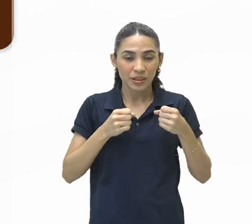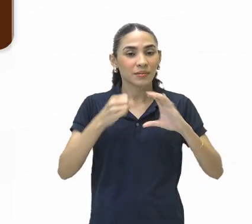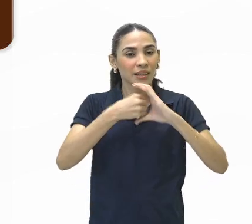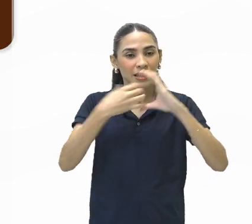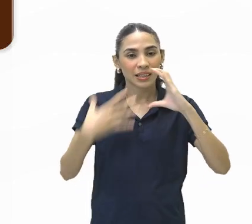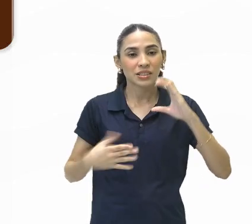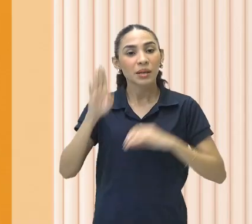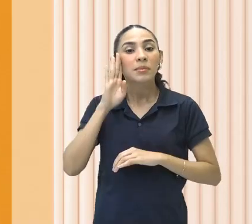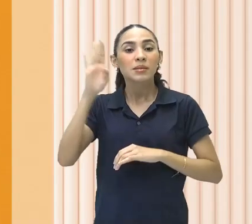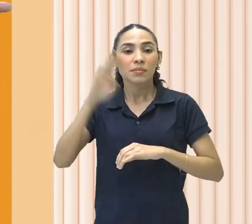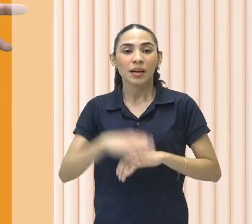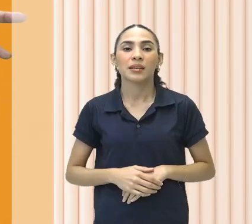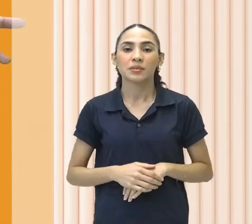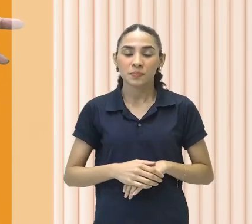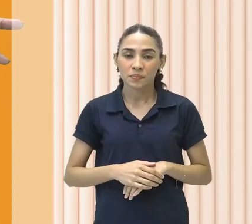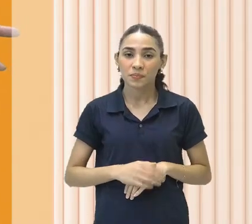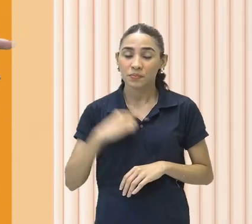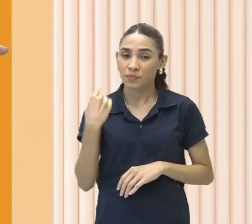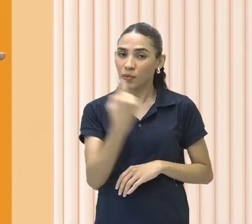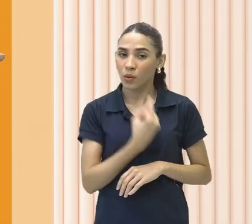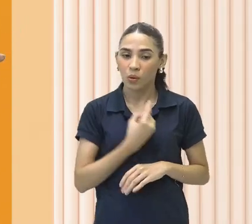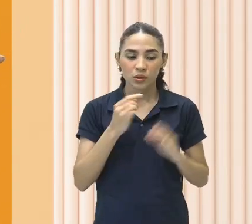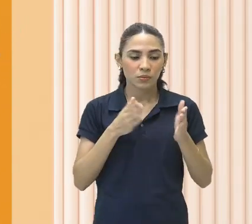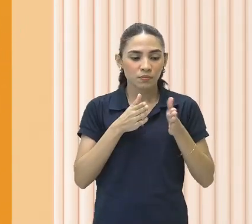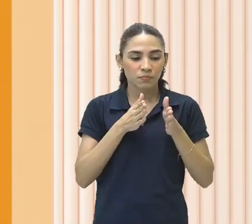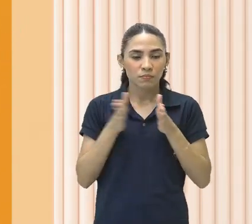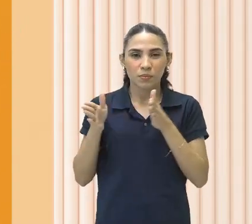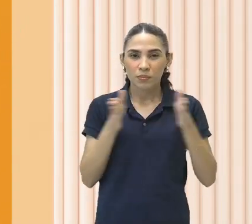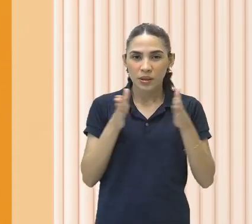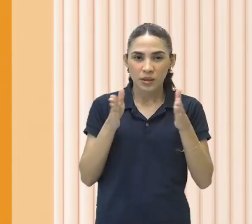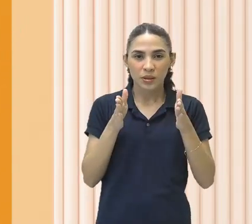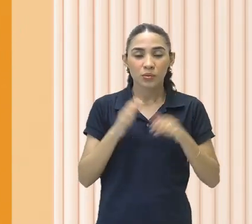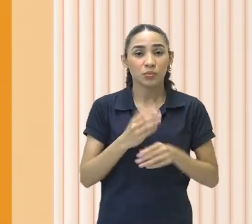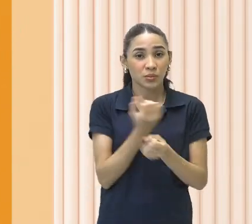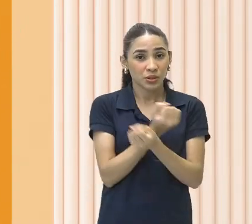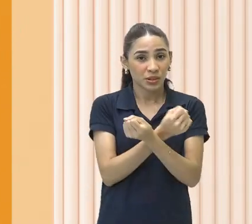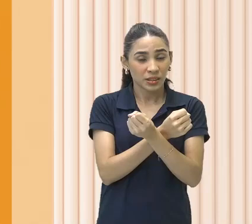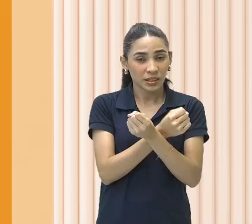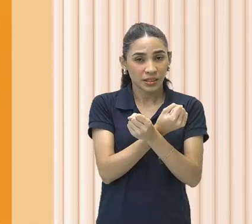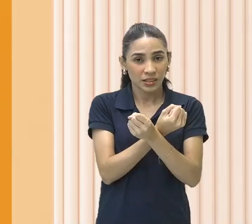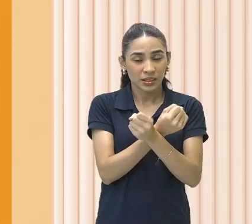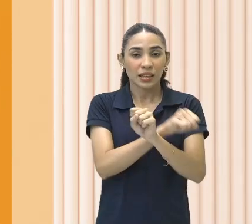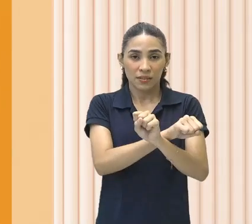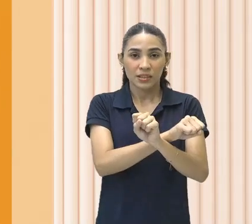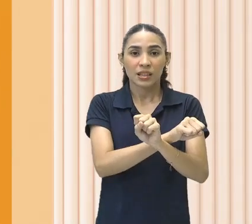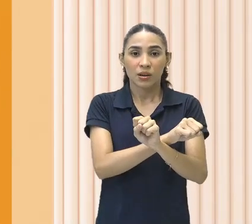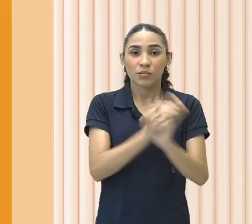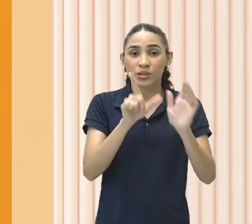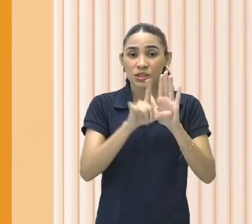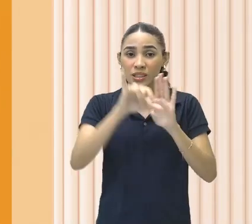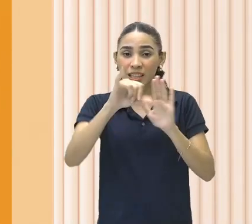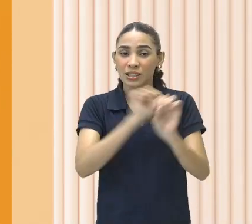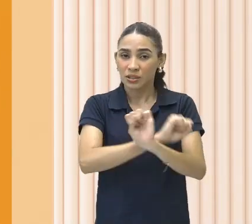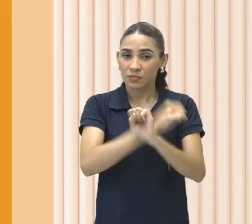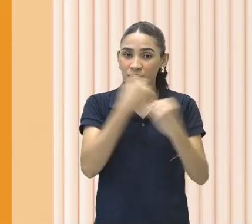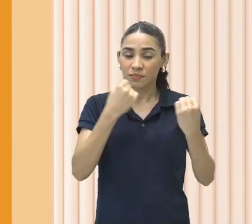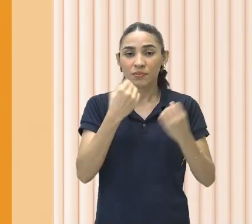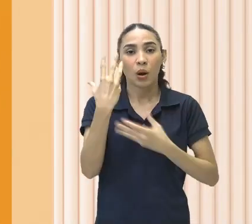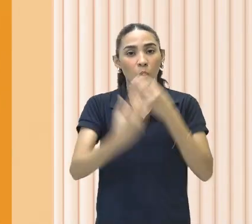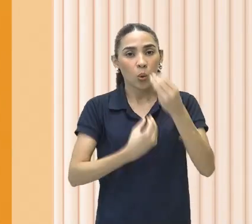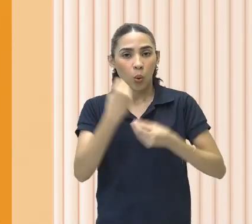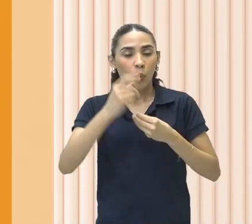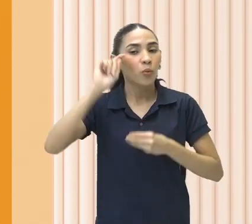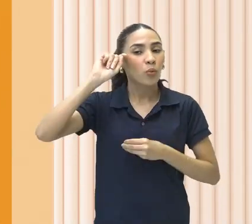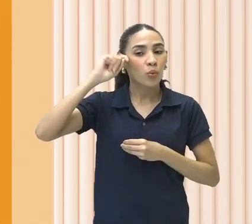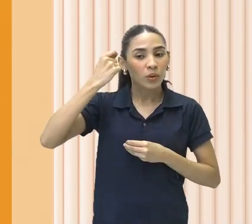características principais, né? Nós saímos lá do período da escravidão, né? De leis abolicionistas, como é que os